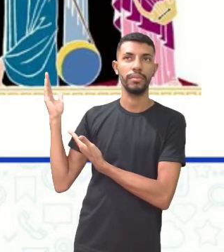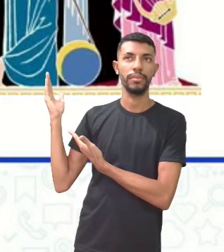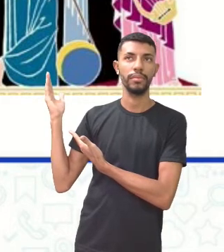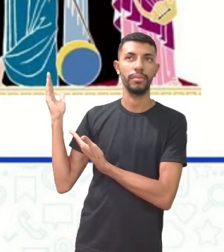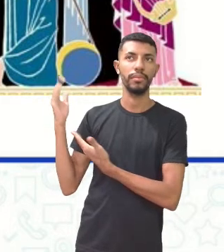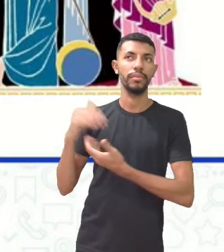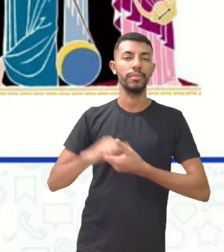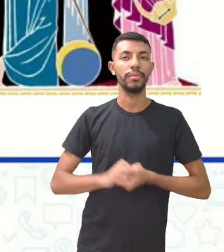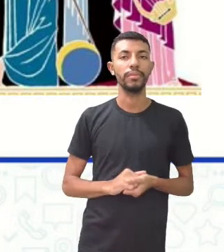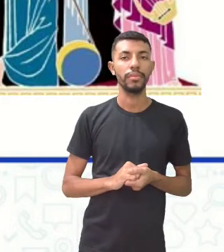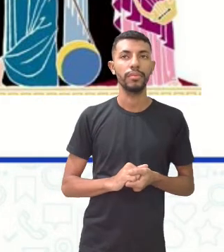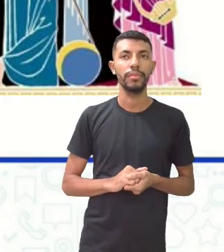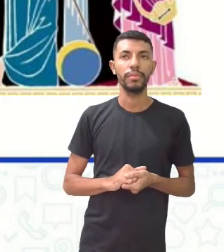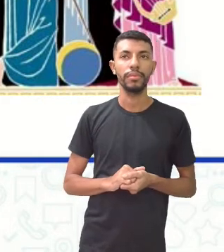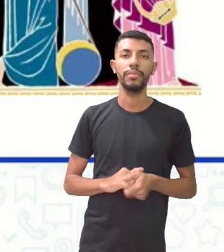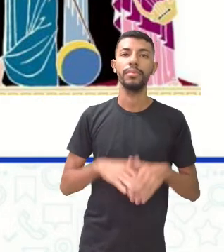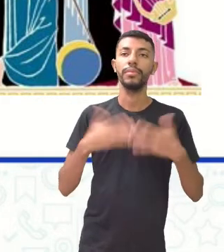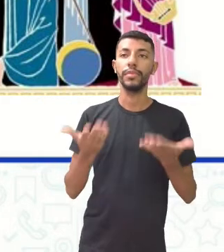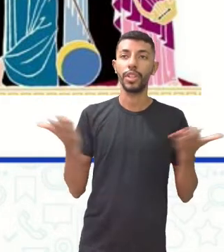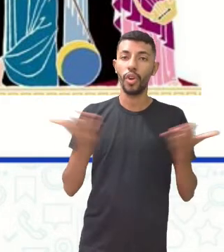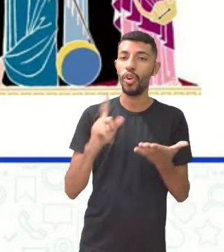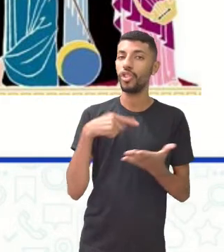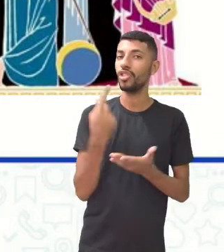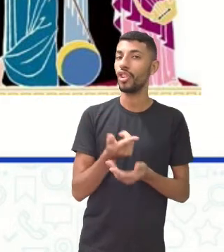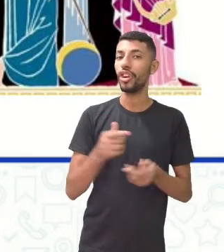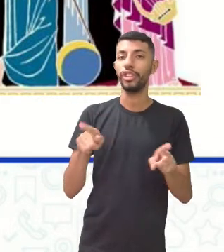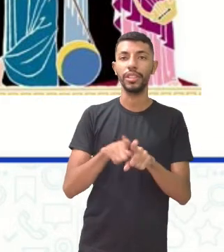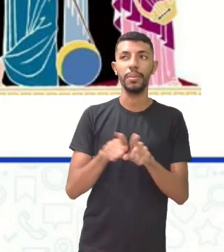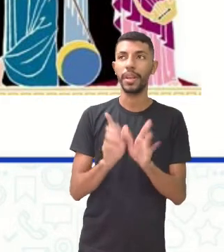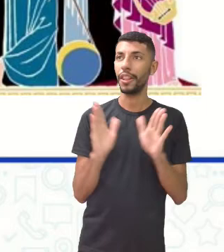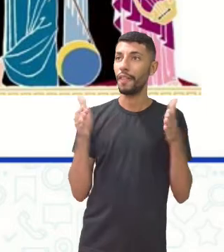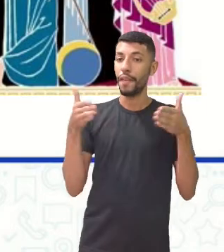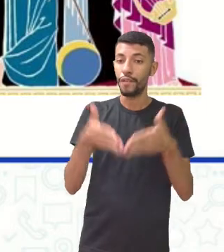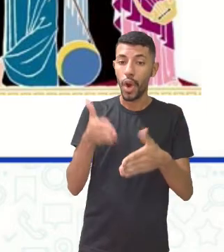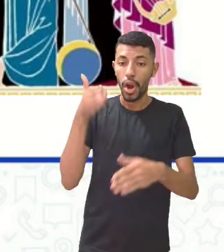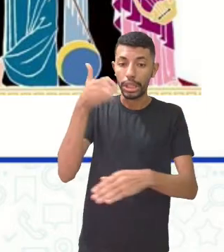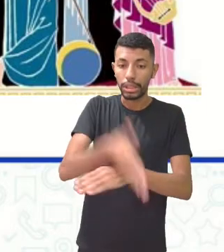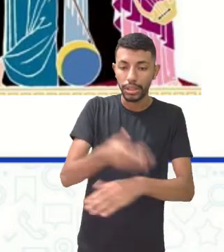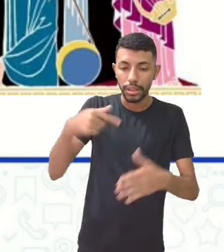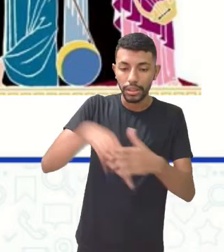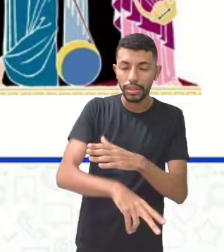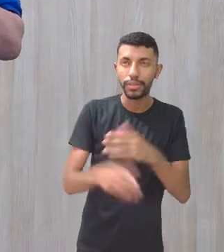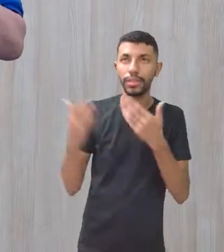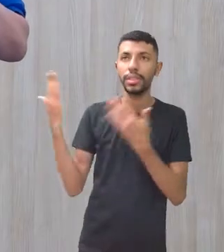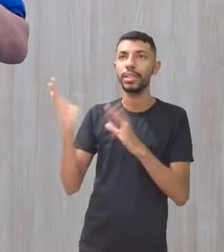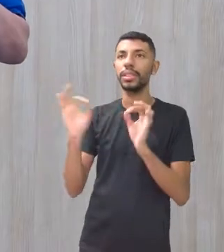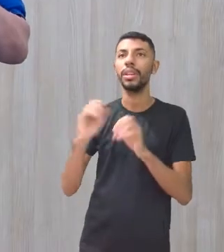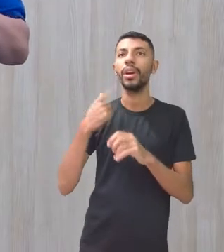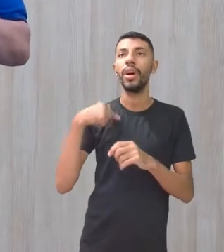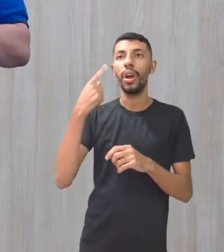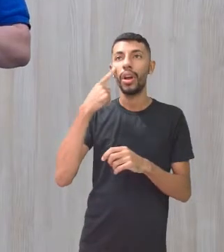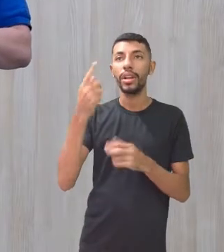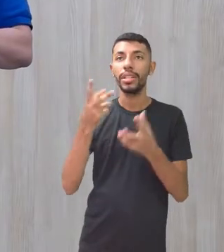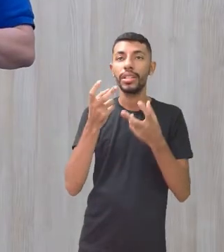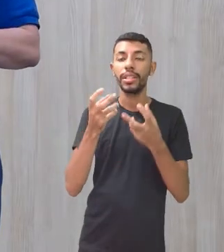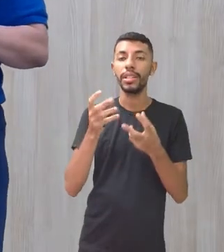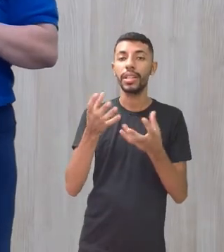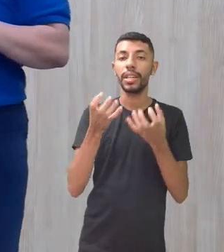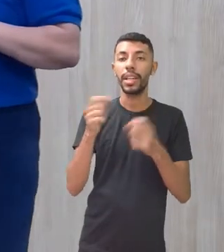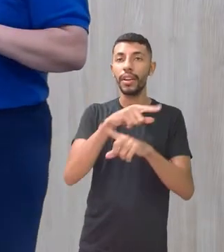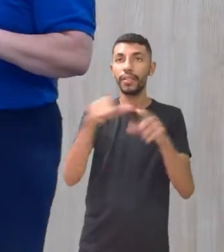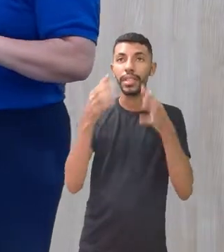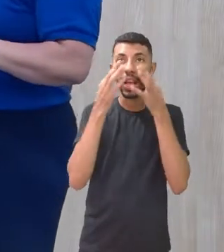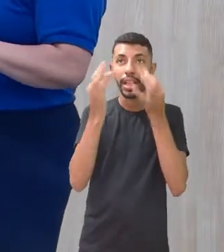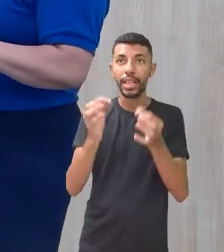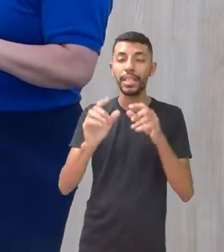Urânia e Erato. A gente hoje não vai entrar também muito nisso, eu só vou chamar atenção para as 3 musas que estão mais ligadas à